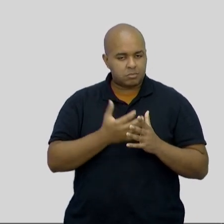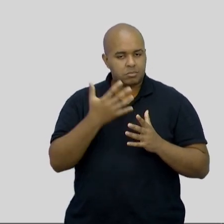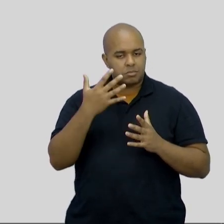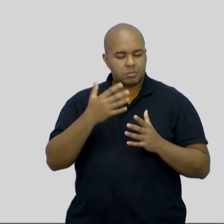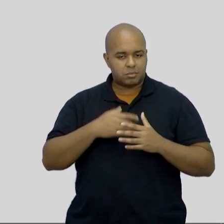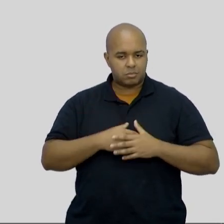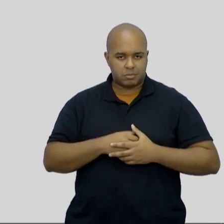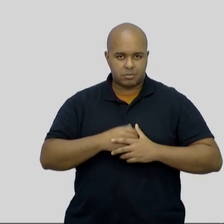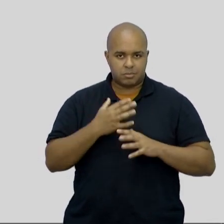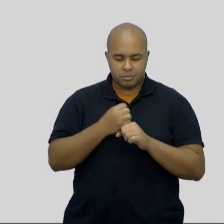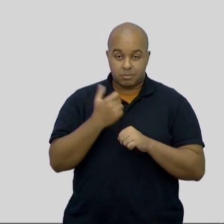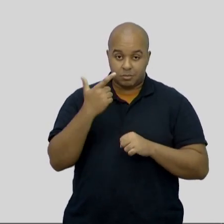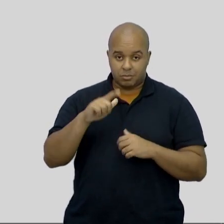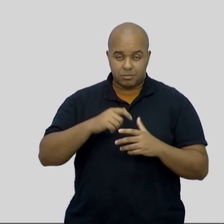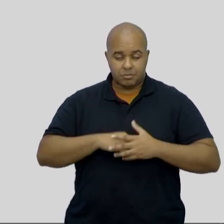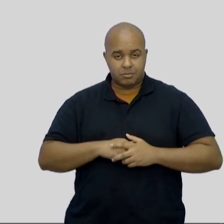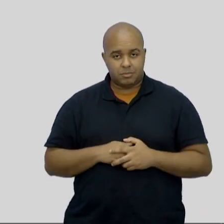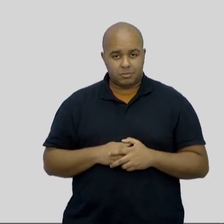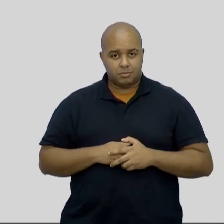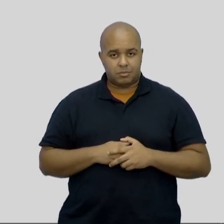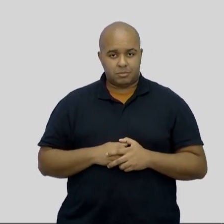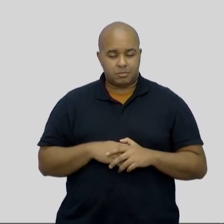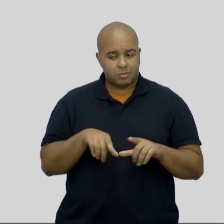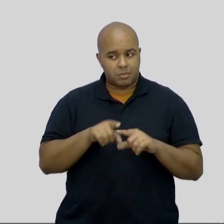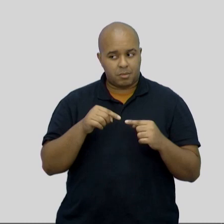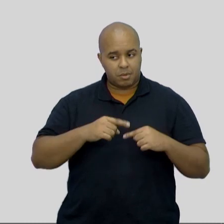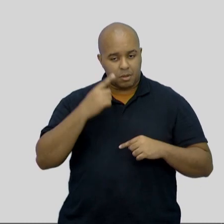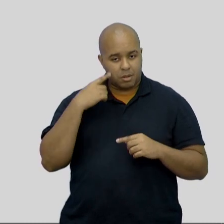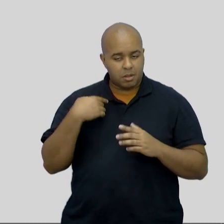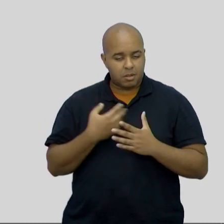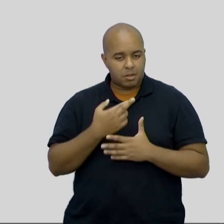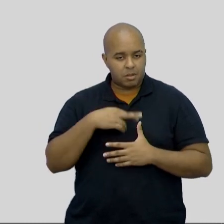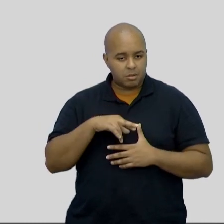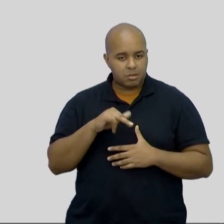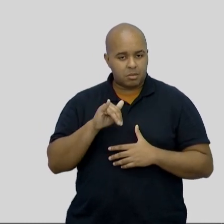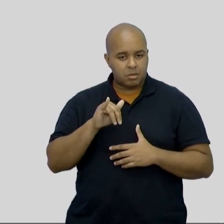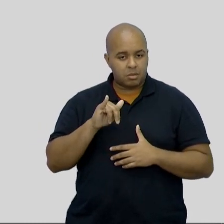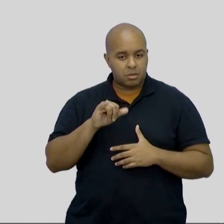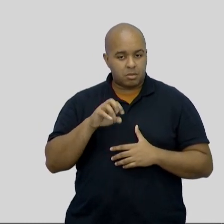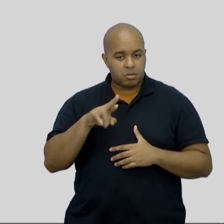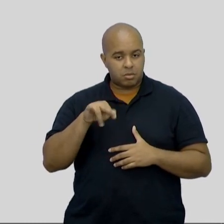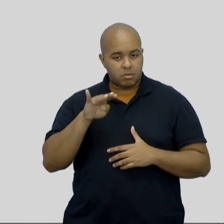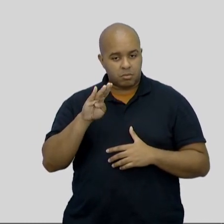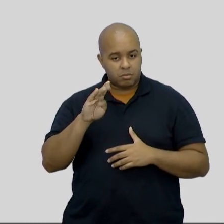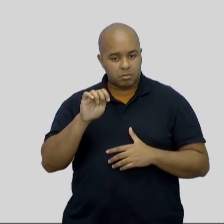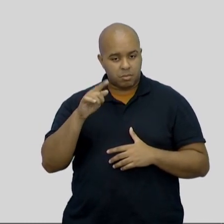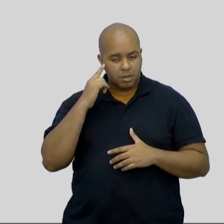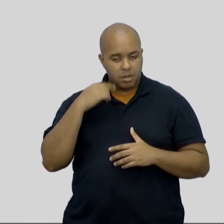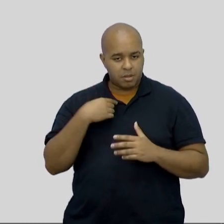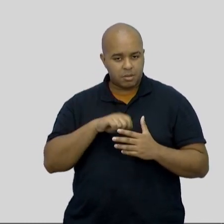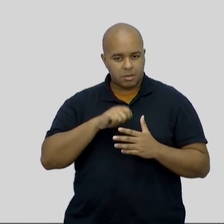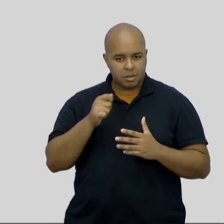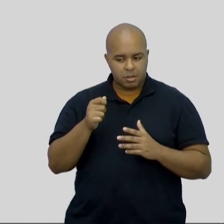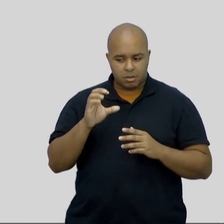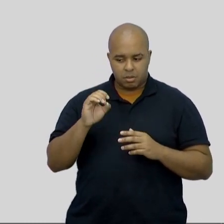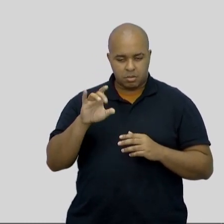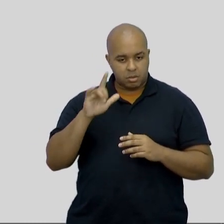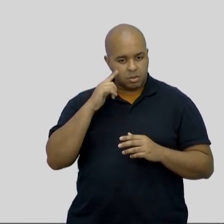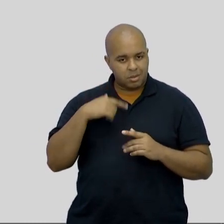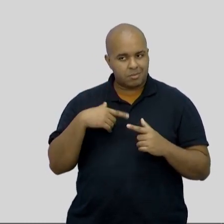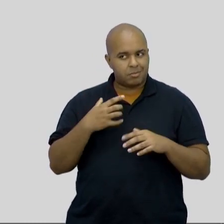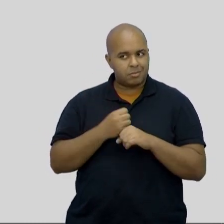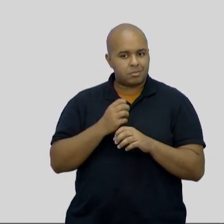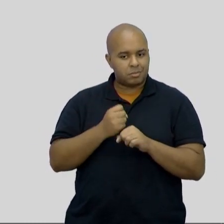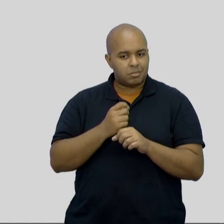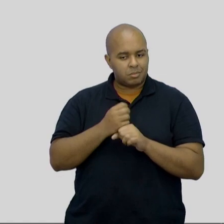suas pontuações. Então, no caso da religião Iorubá, suas cartas de África Ocidental valem mais 1 ponto.